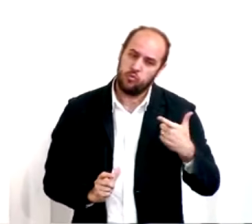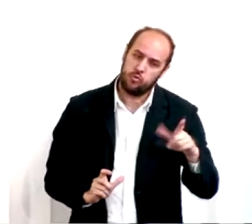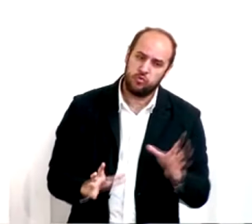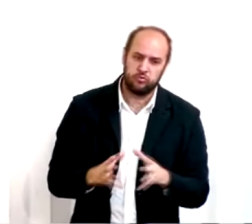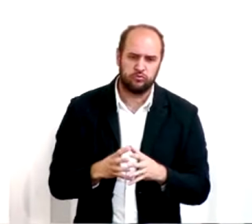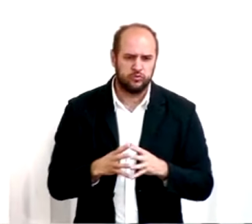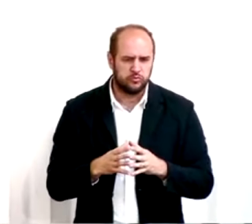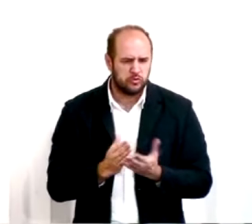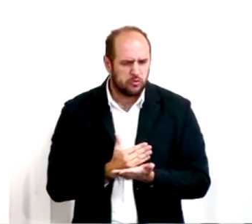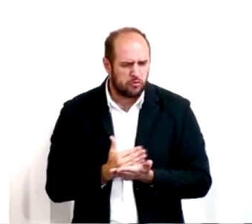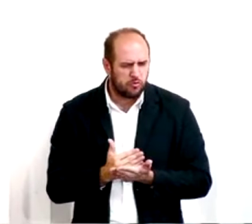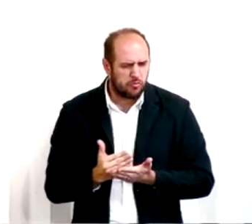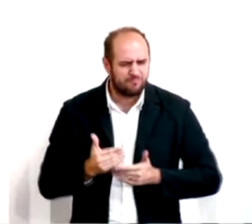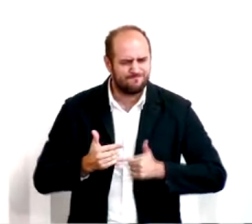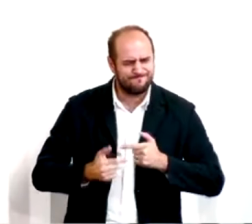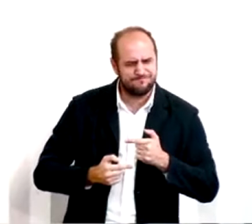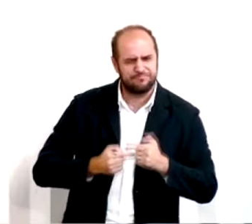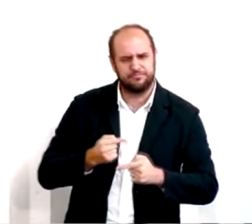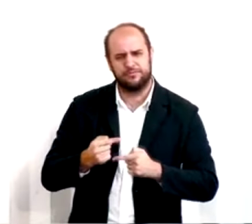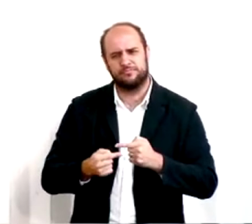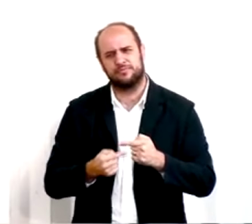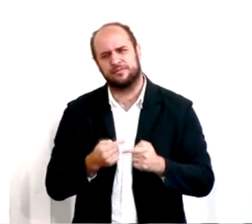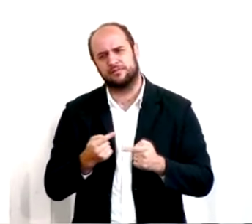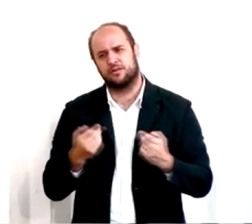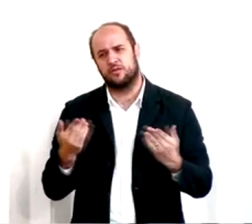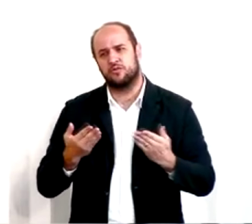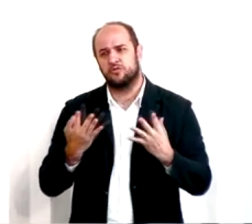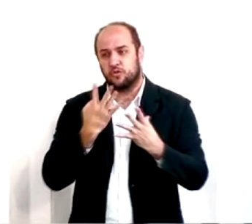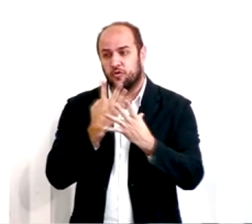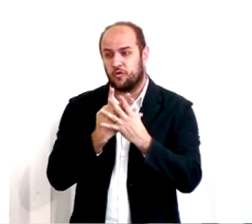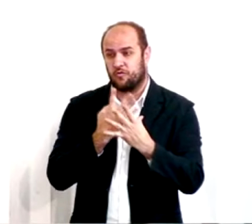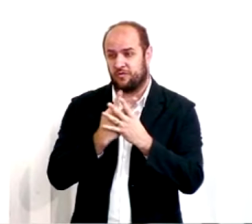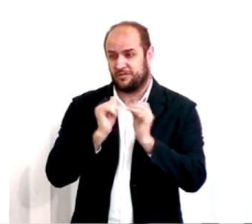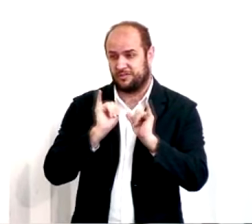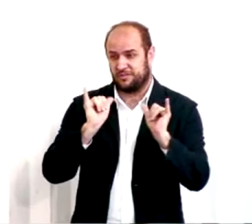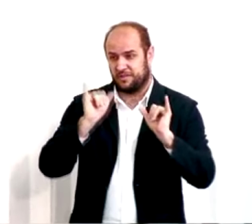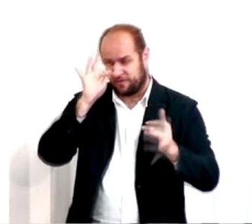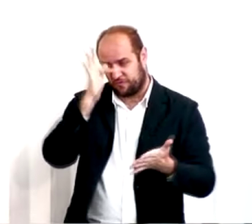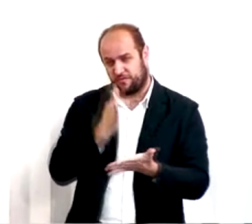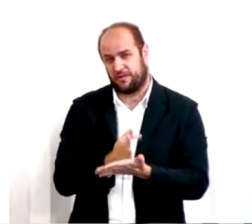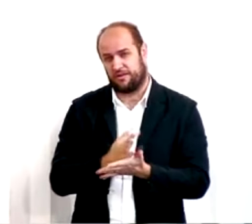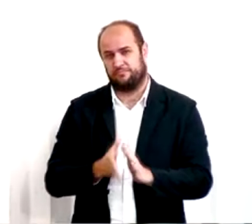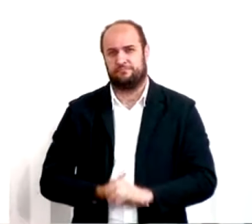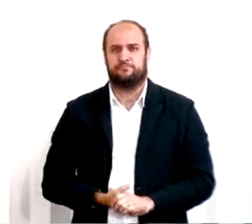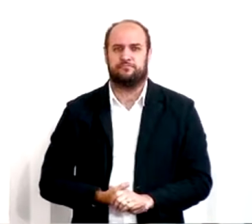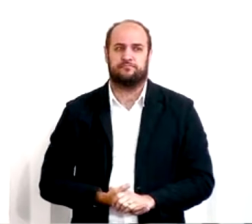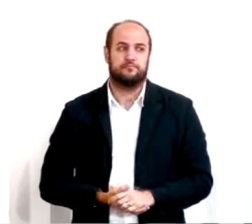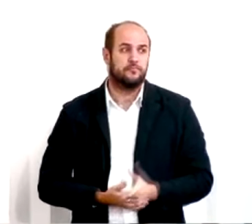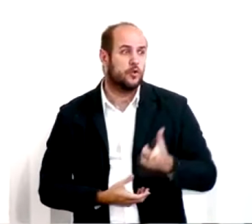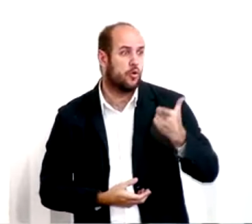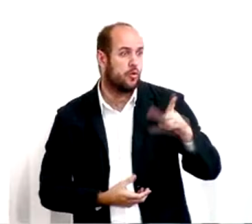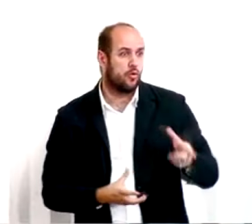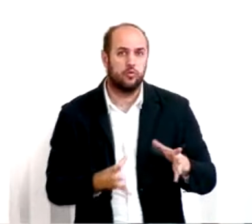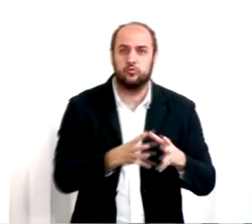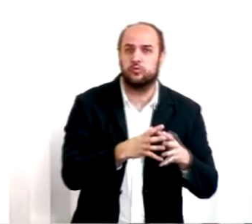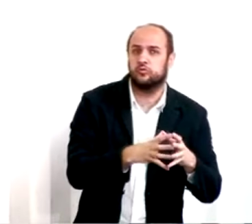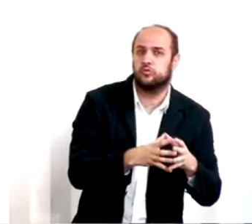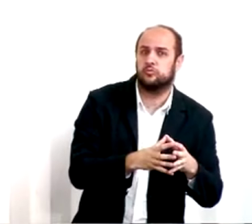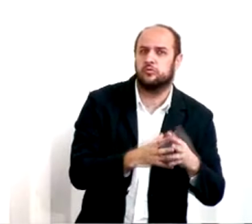estão dando os primeiros passos vão professar publicamente a fé você testemunhará ISO outros serão